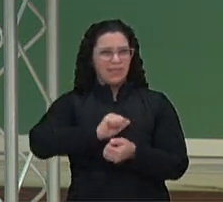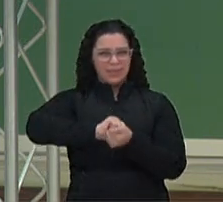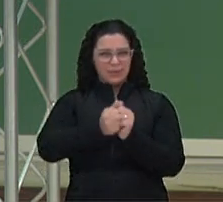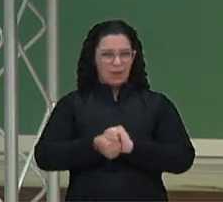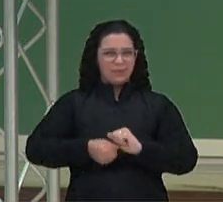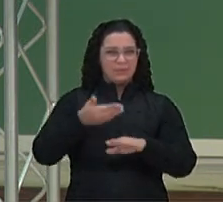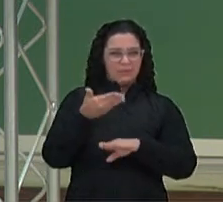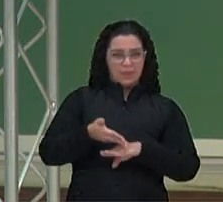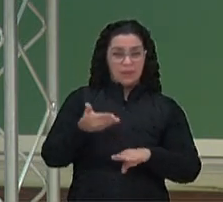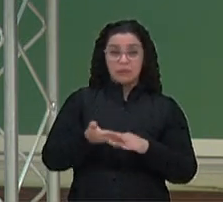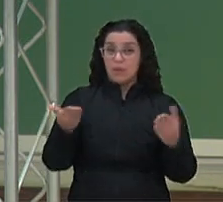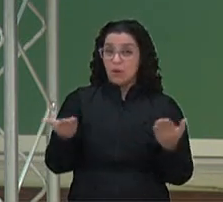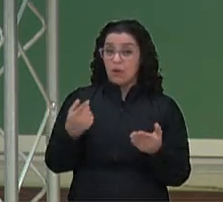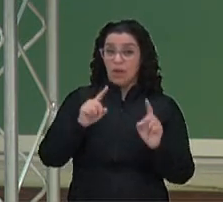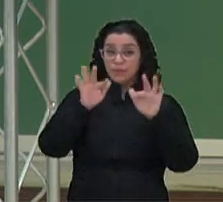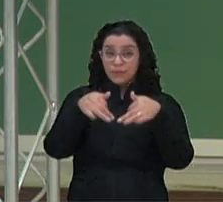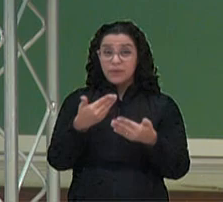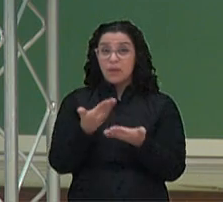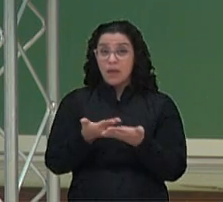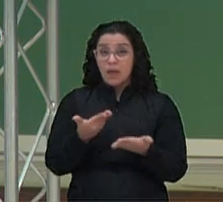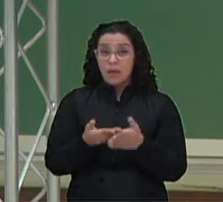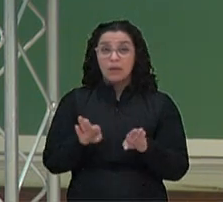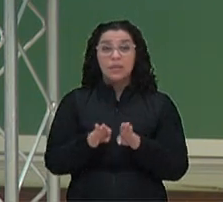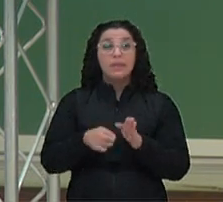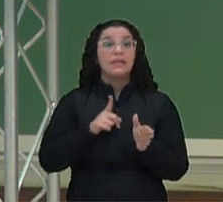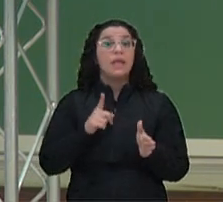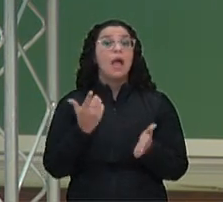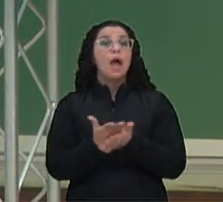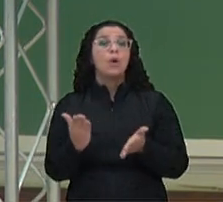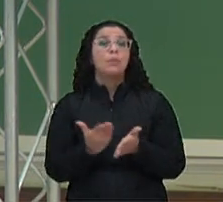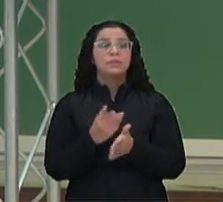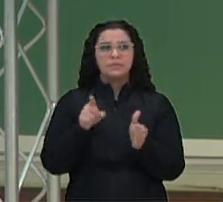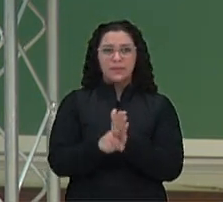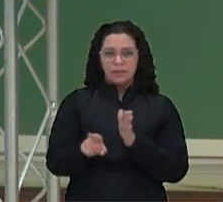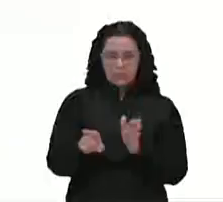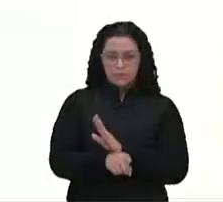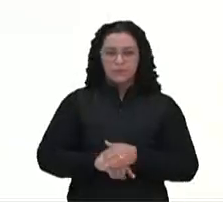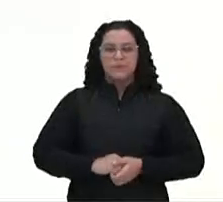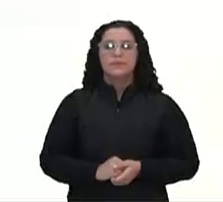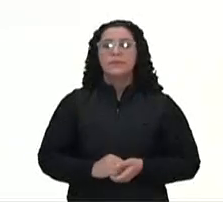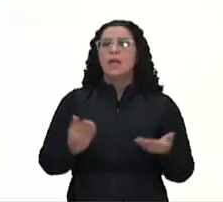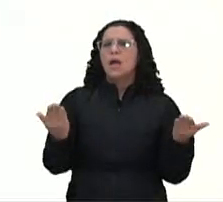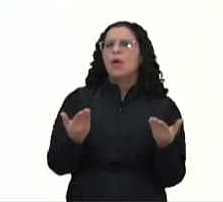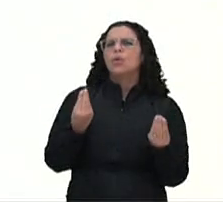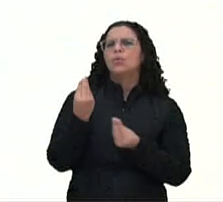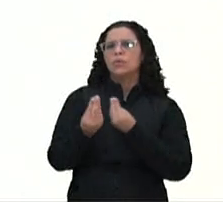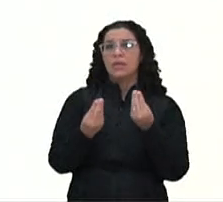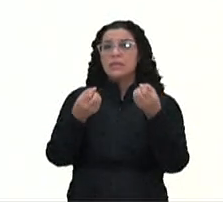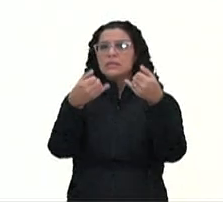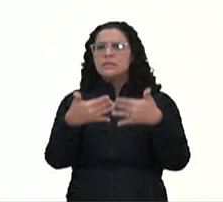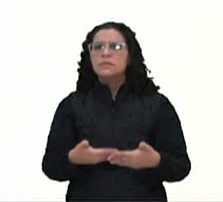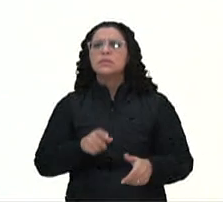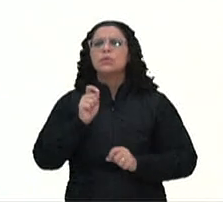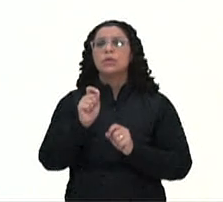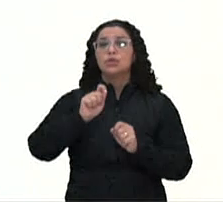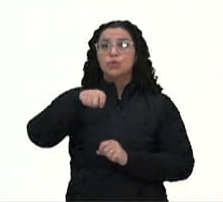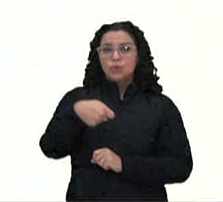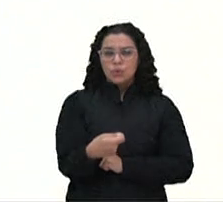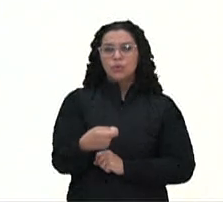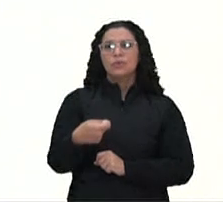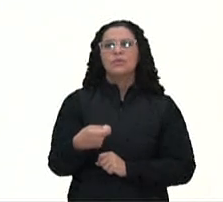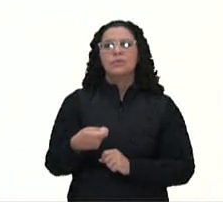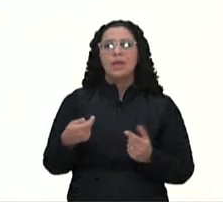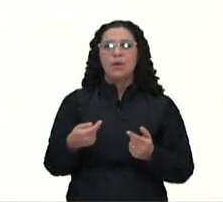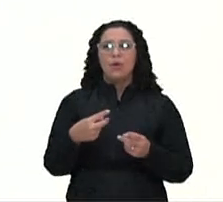Bom, pessoal, estamos chegando no final da nossa aula, mas antes disso nós temos o nosso quiz. E o nosso quiz diz justamente